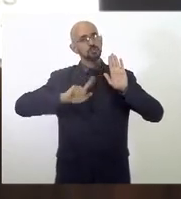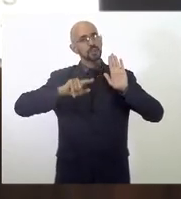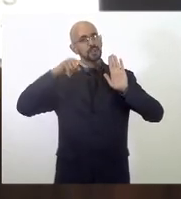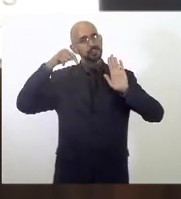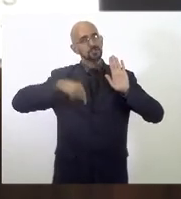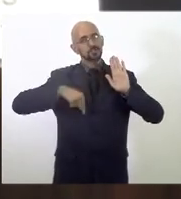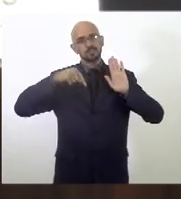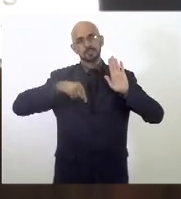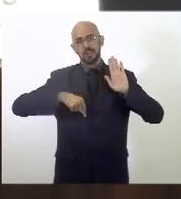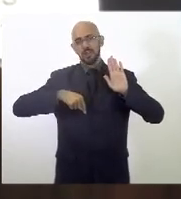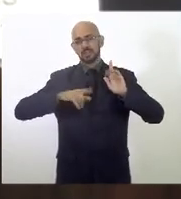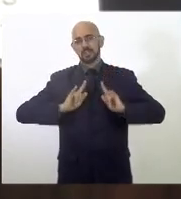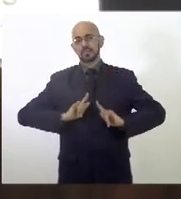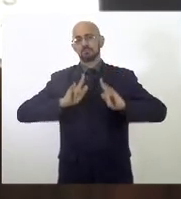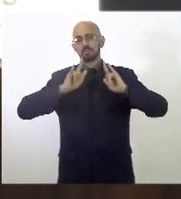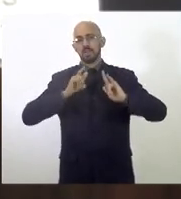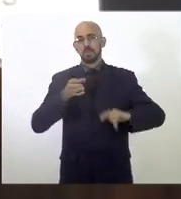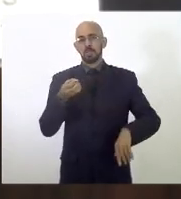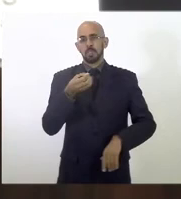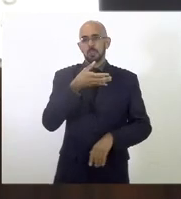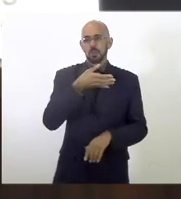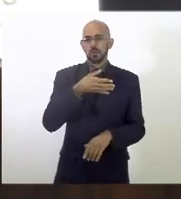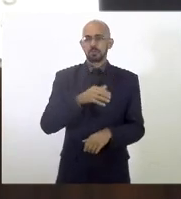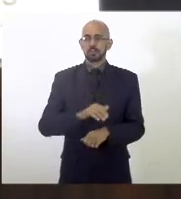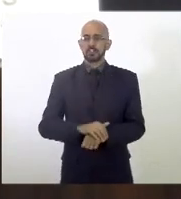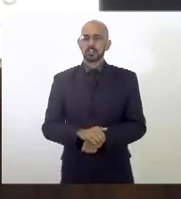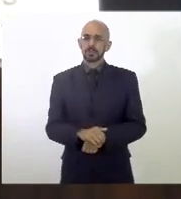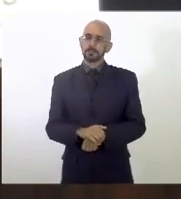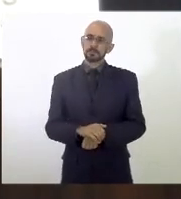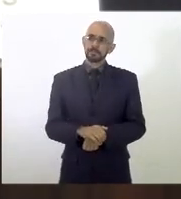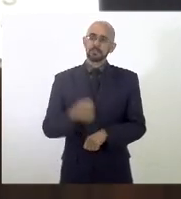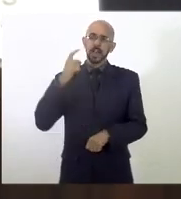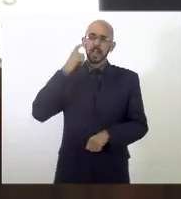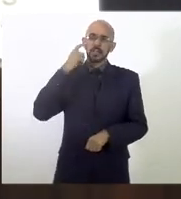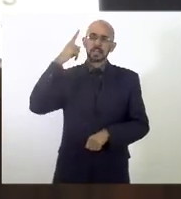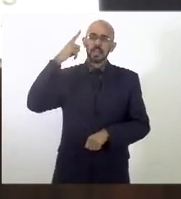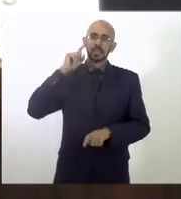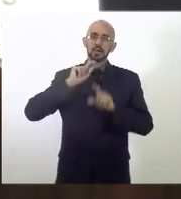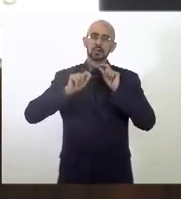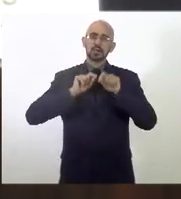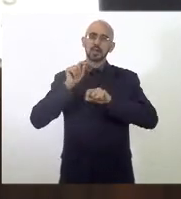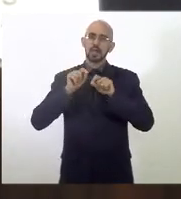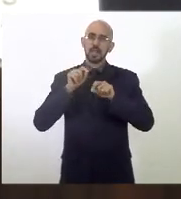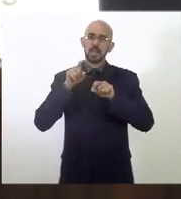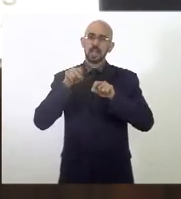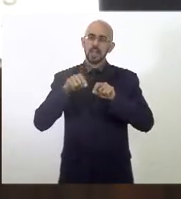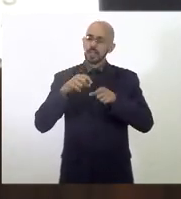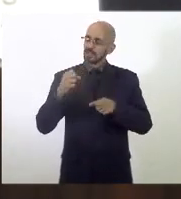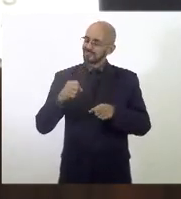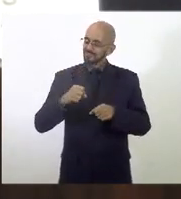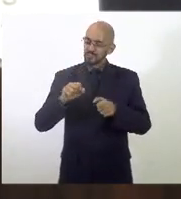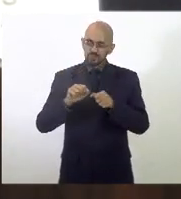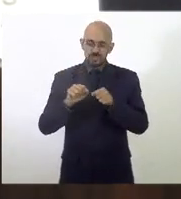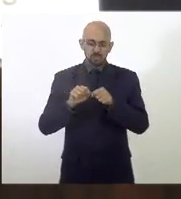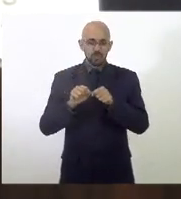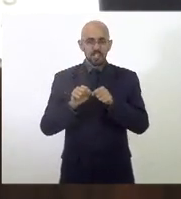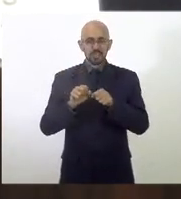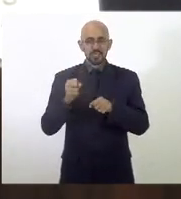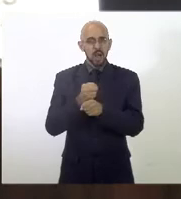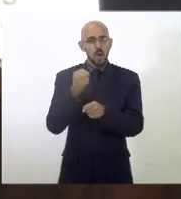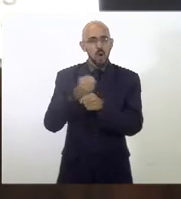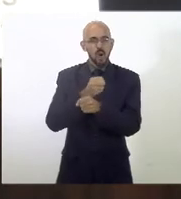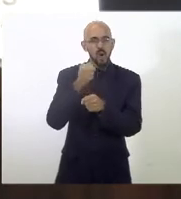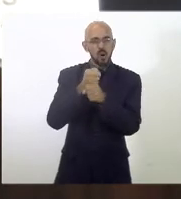Assembleia Legislativa aqui no antigo Banejão, onde recebeu essa grande obra, atendendo